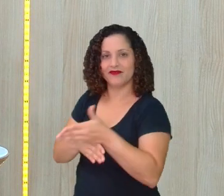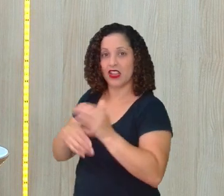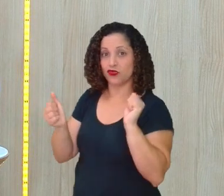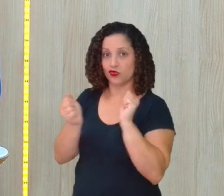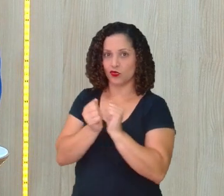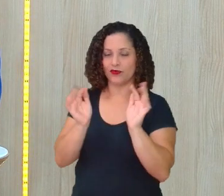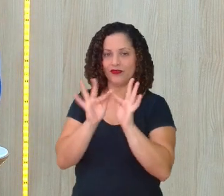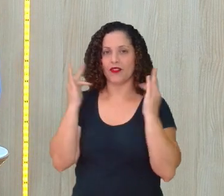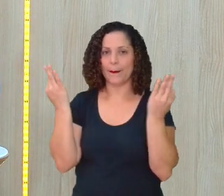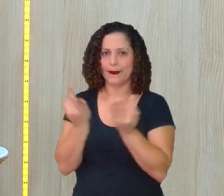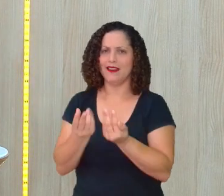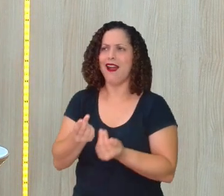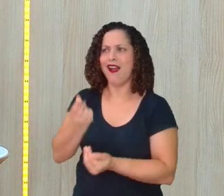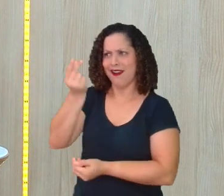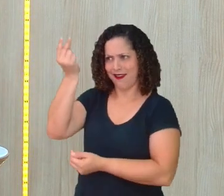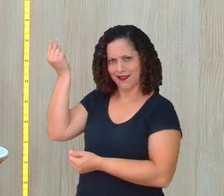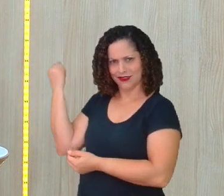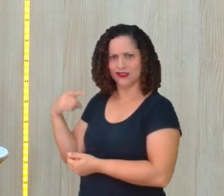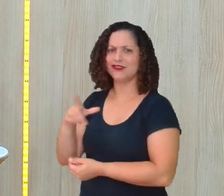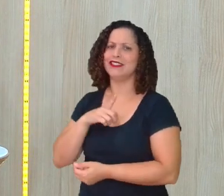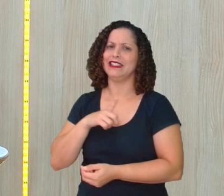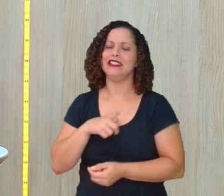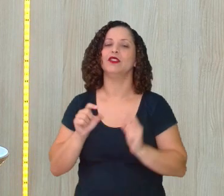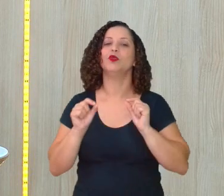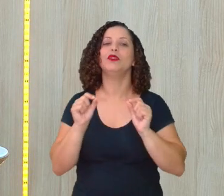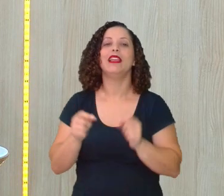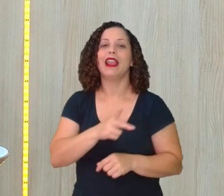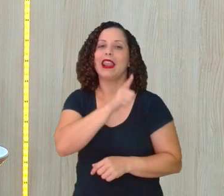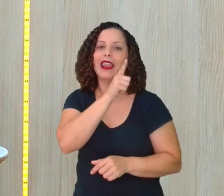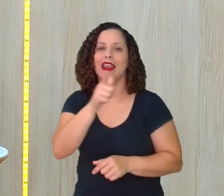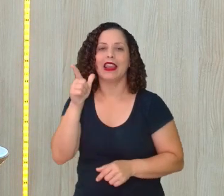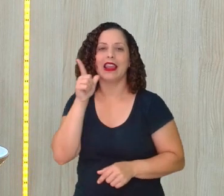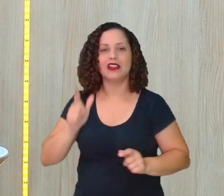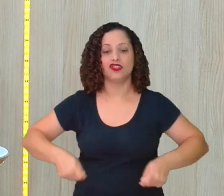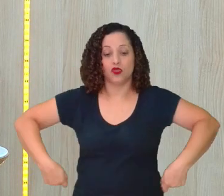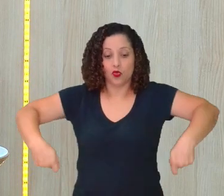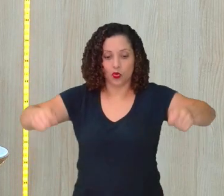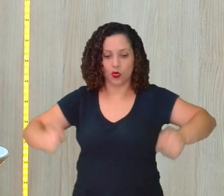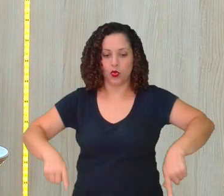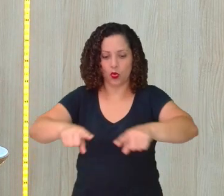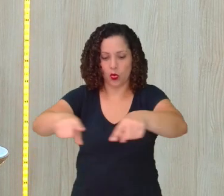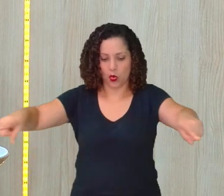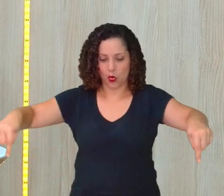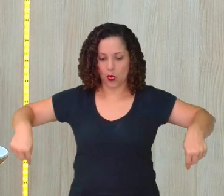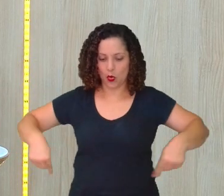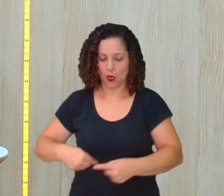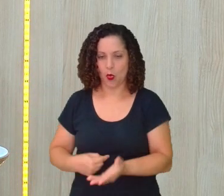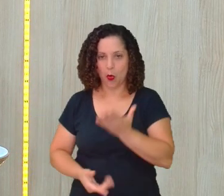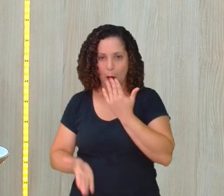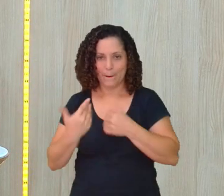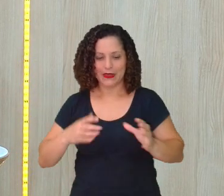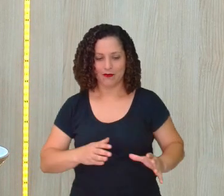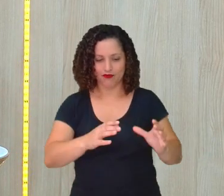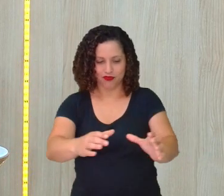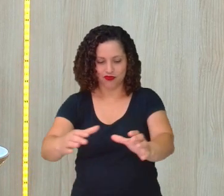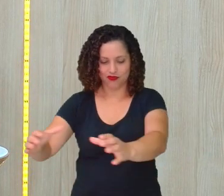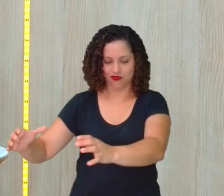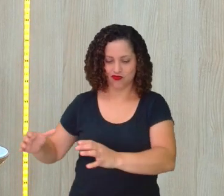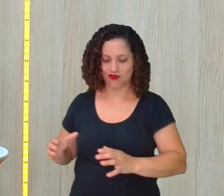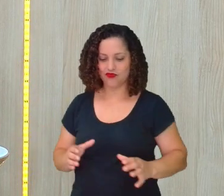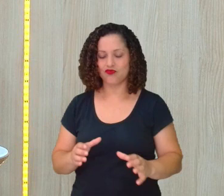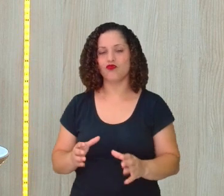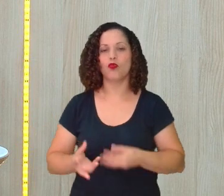se fazia antigamente, os famosos piqueniques, né? Então vamos lá conhecer as nossas praças, tendo cuidado como a gente